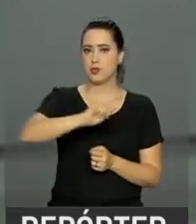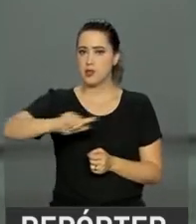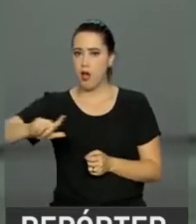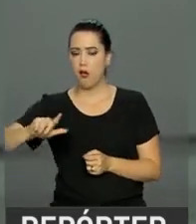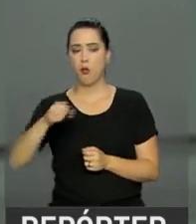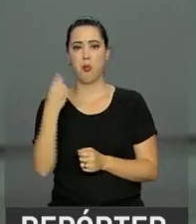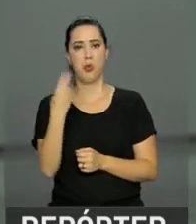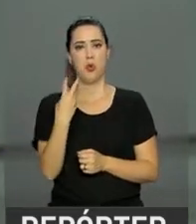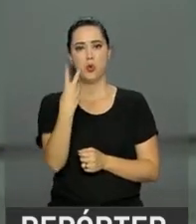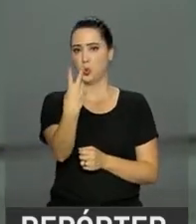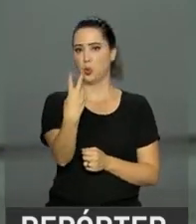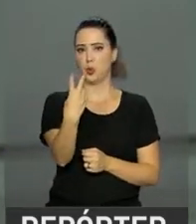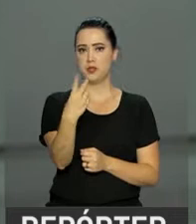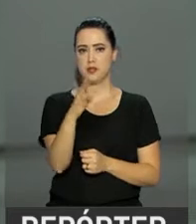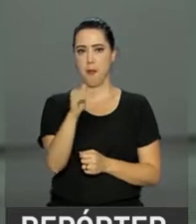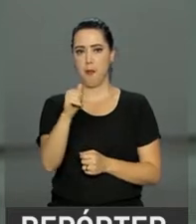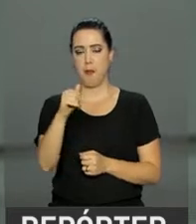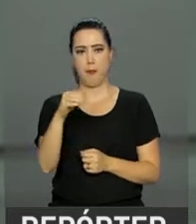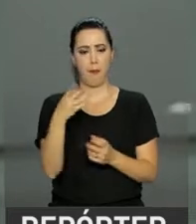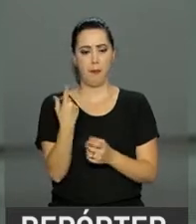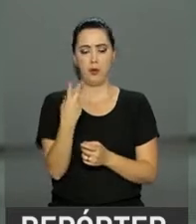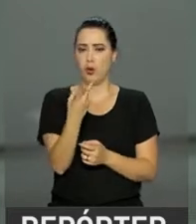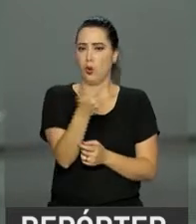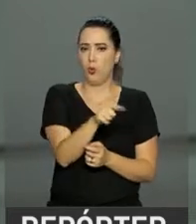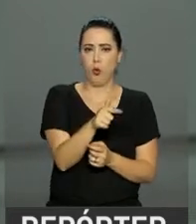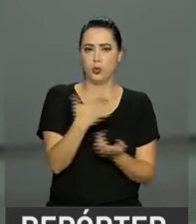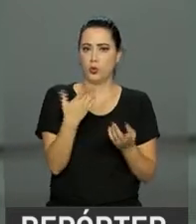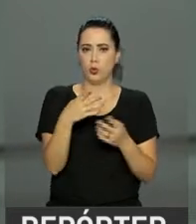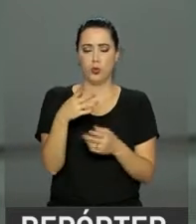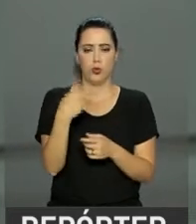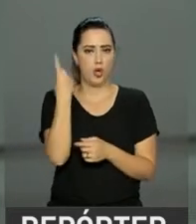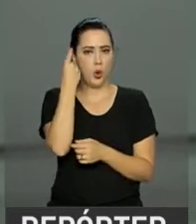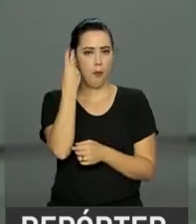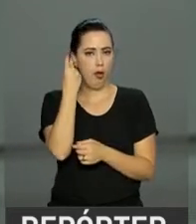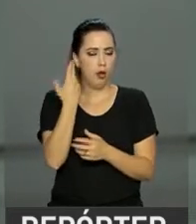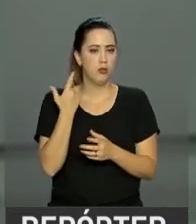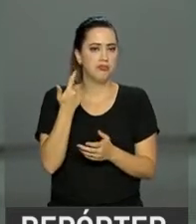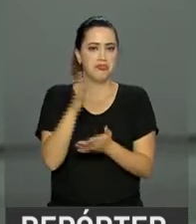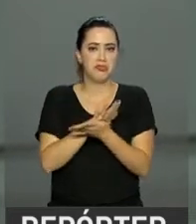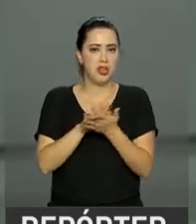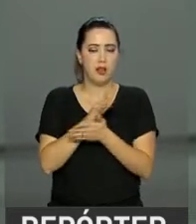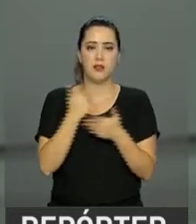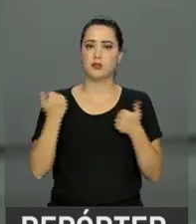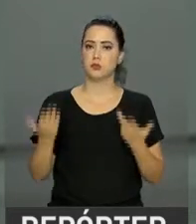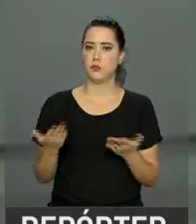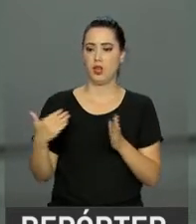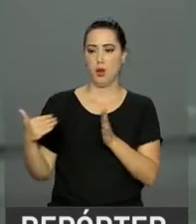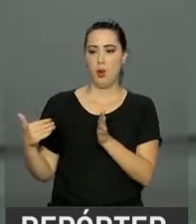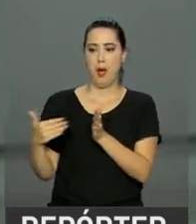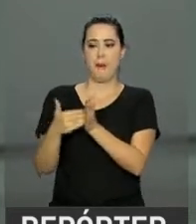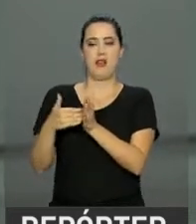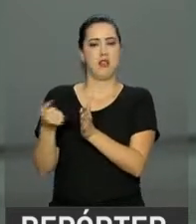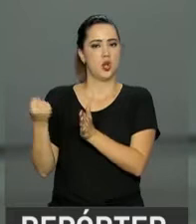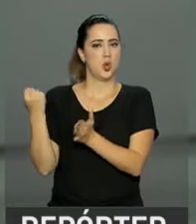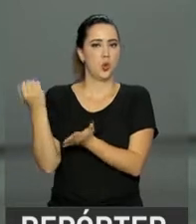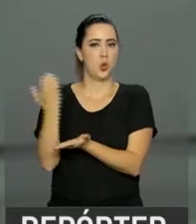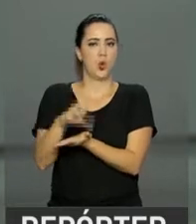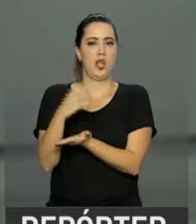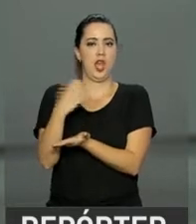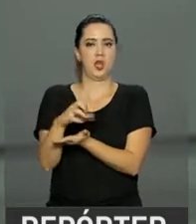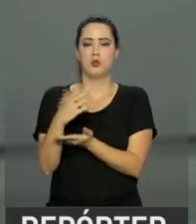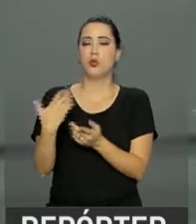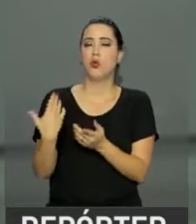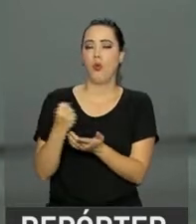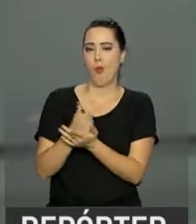bactérias no outro processo então ministério da agricultura chegou à conclusão de que a barreira é comercial